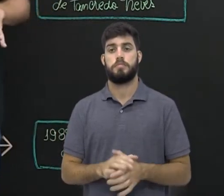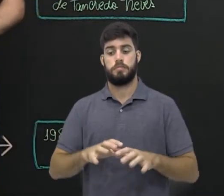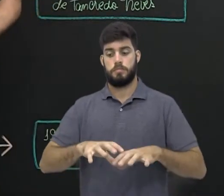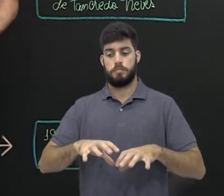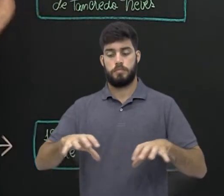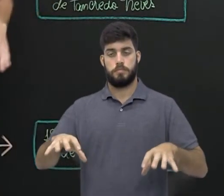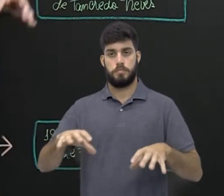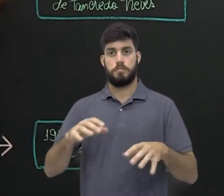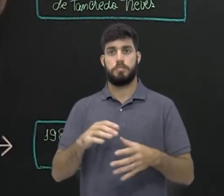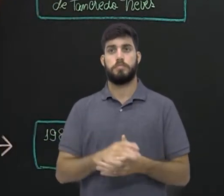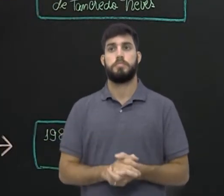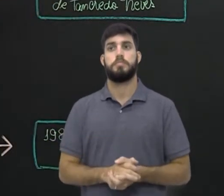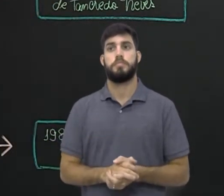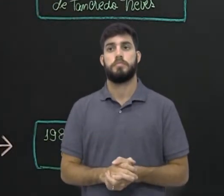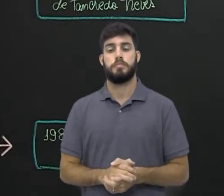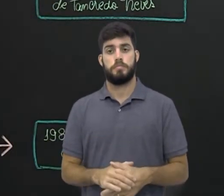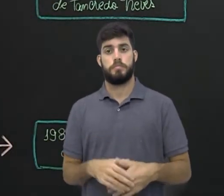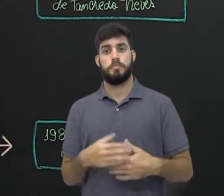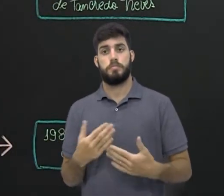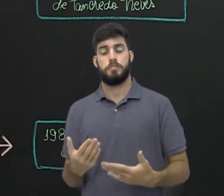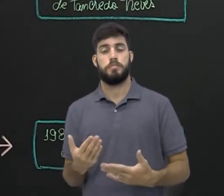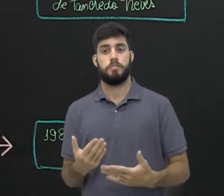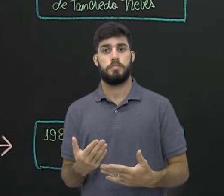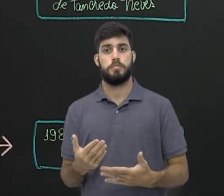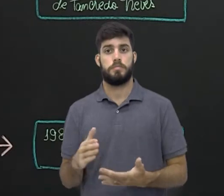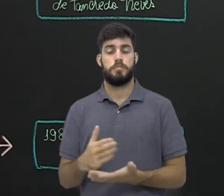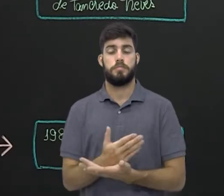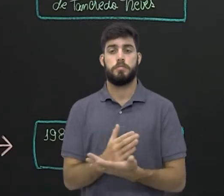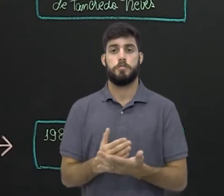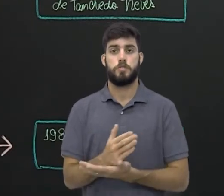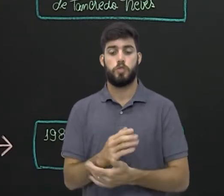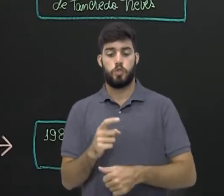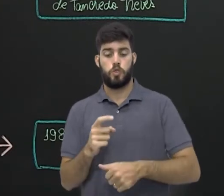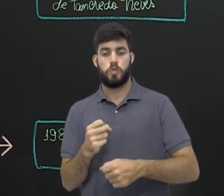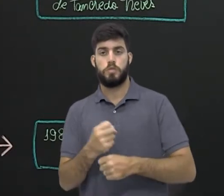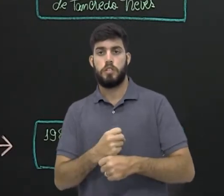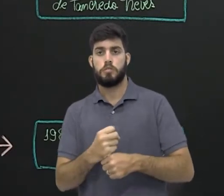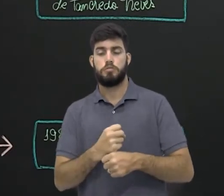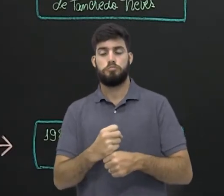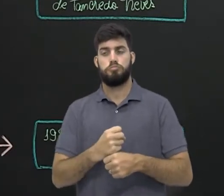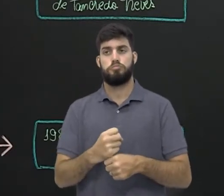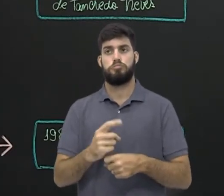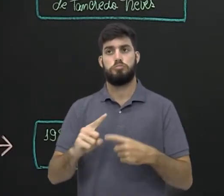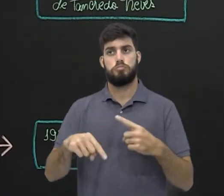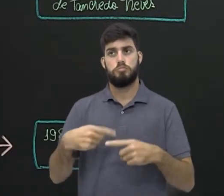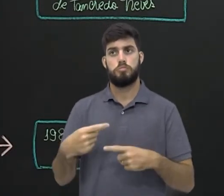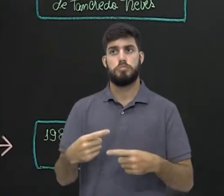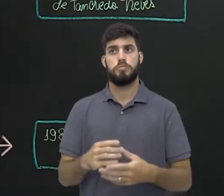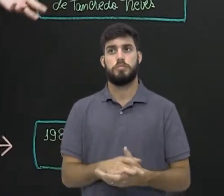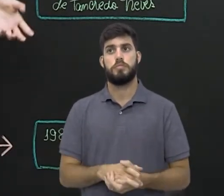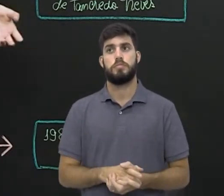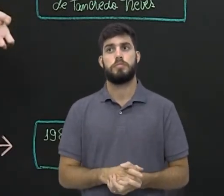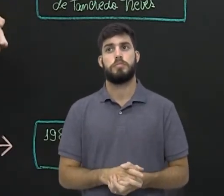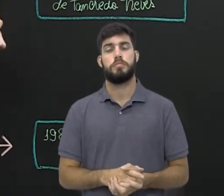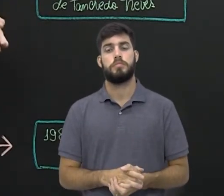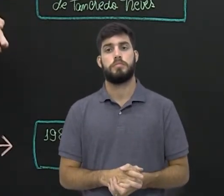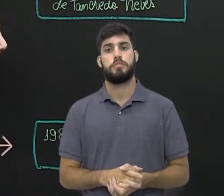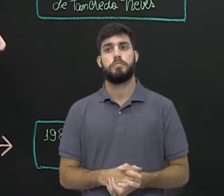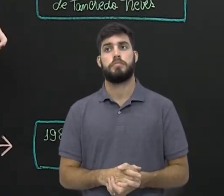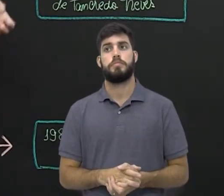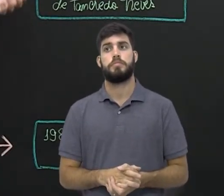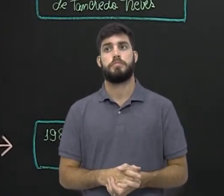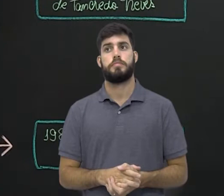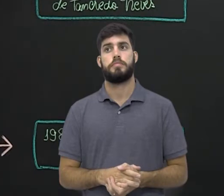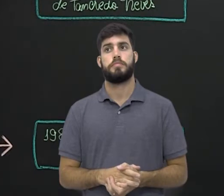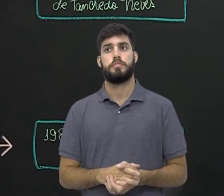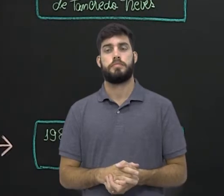divide. Mesmo assim, alguns anos mais tarde, essa oposição, mesmo dividida em várias